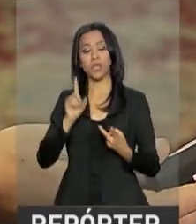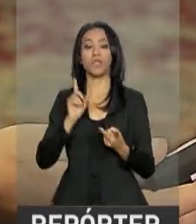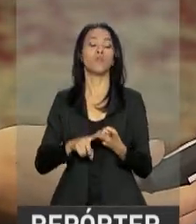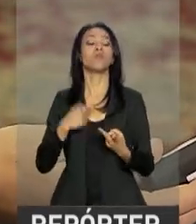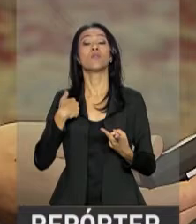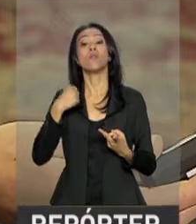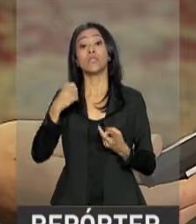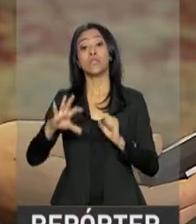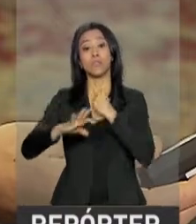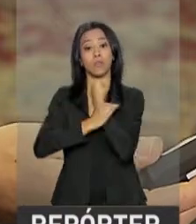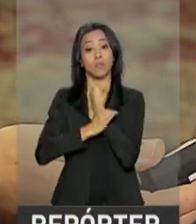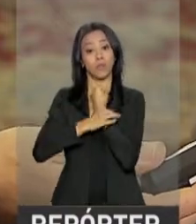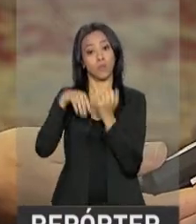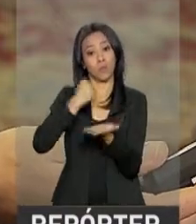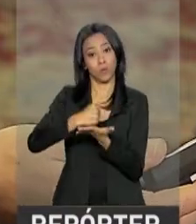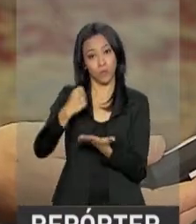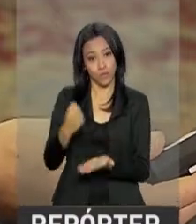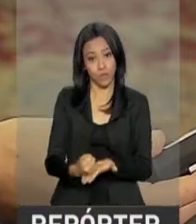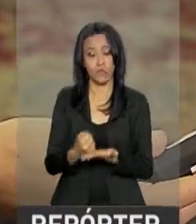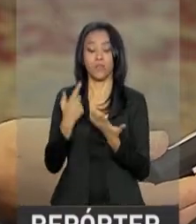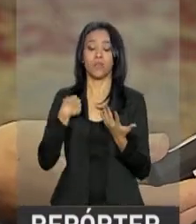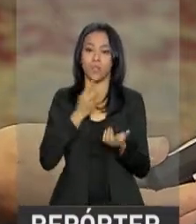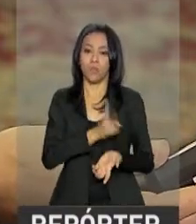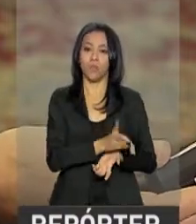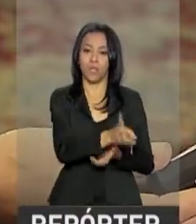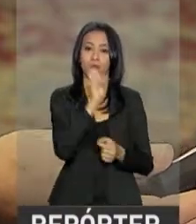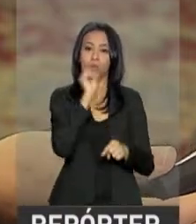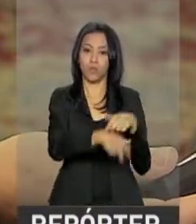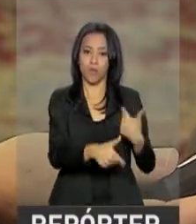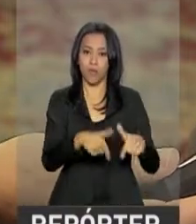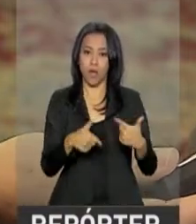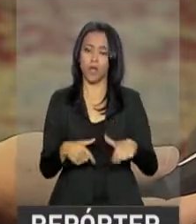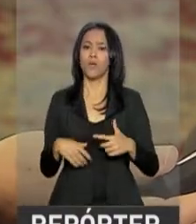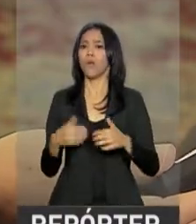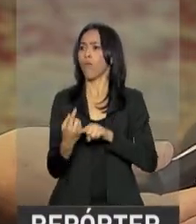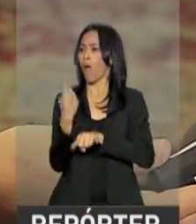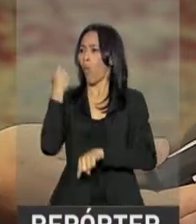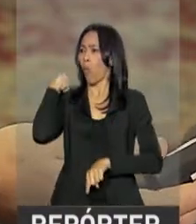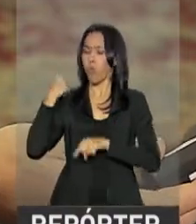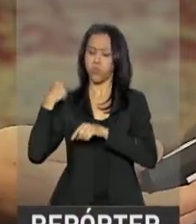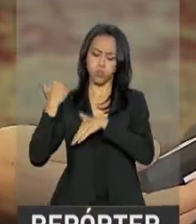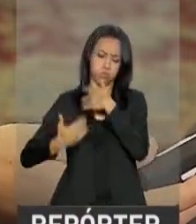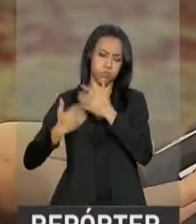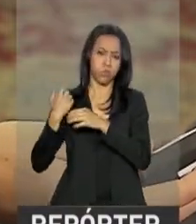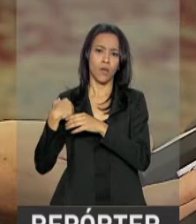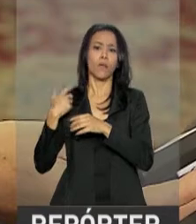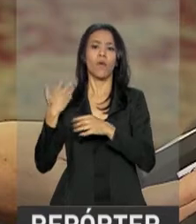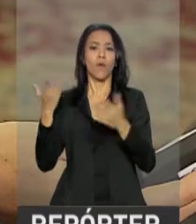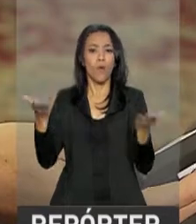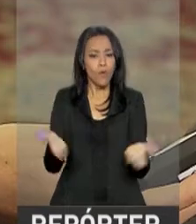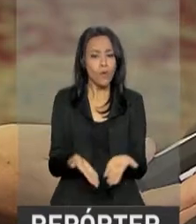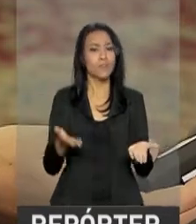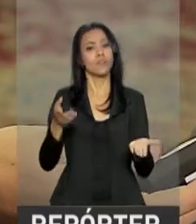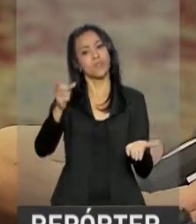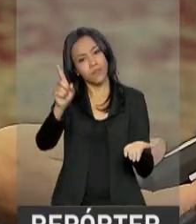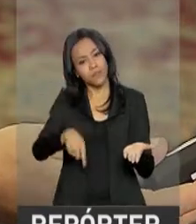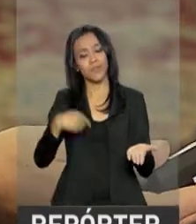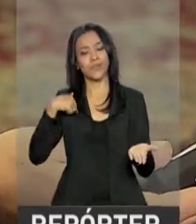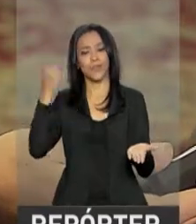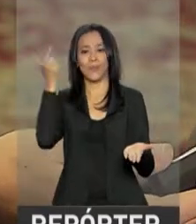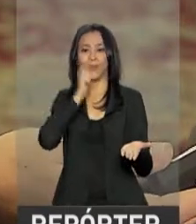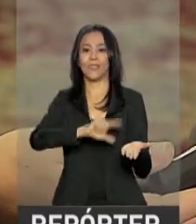empregos depois de 75 anos de imobilismo o brasil dá um passo para colocar se lado a lado